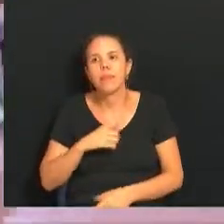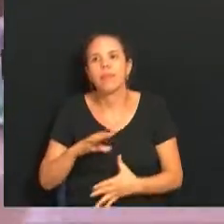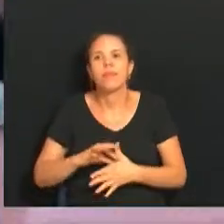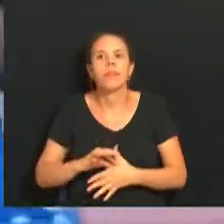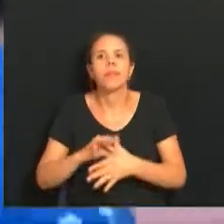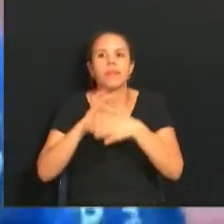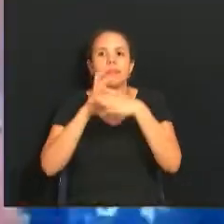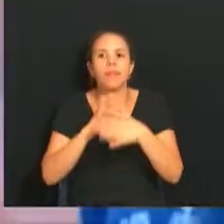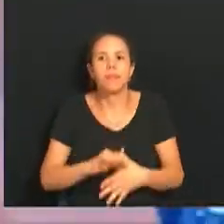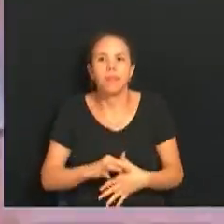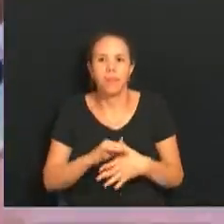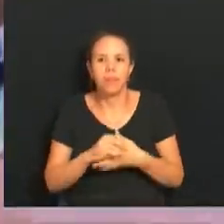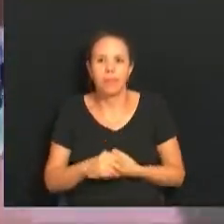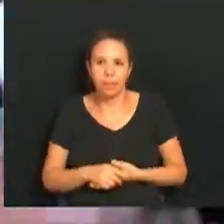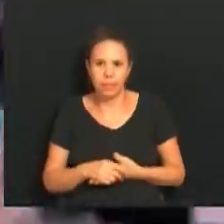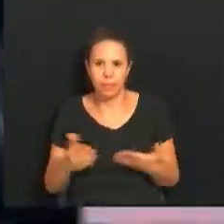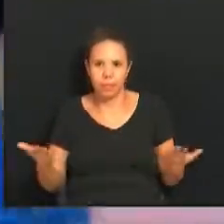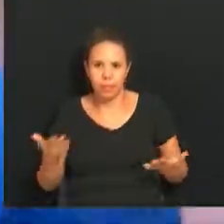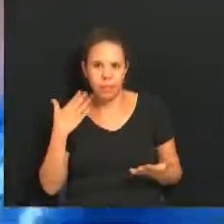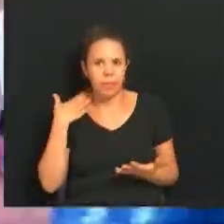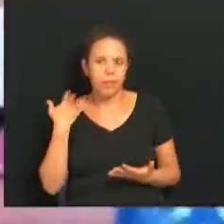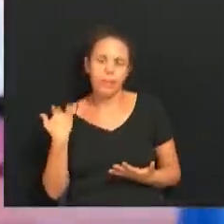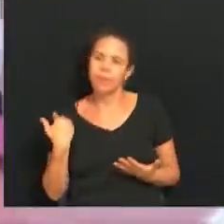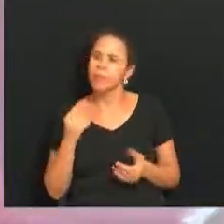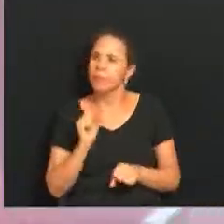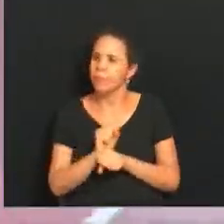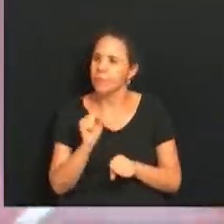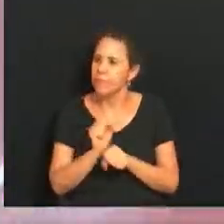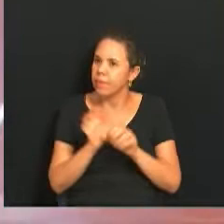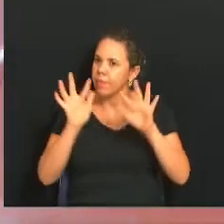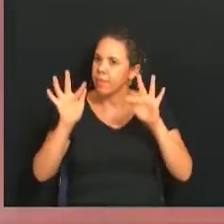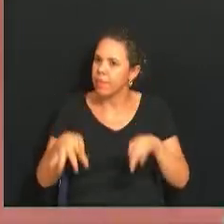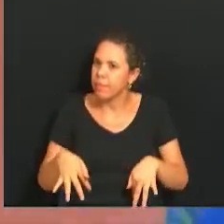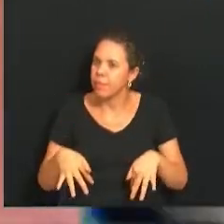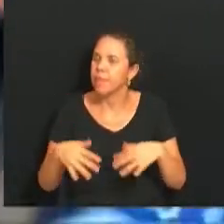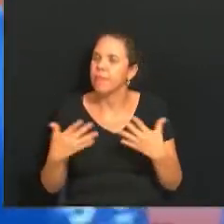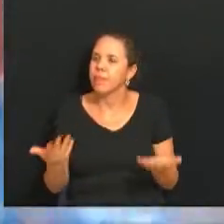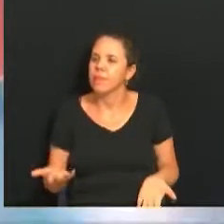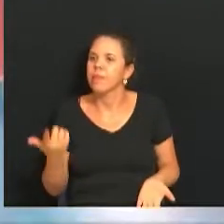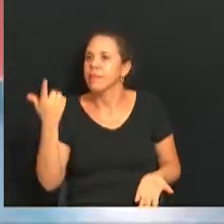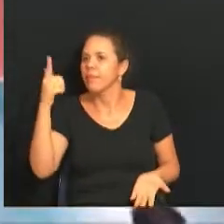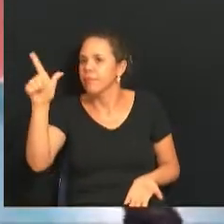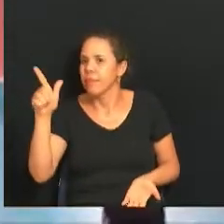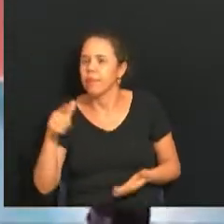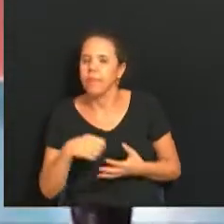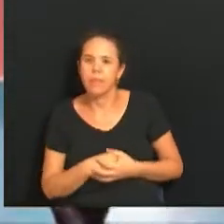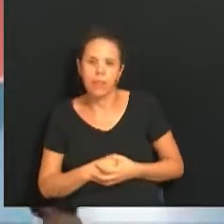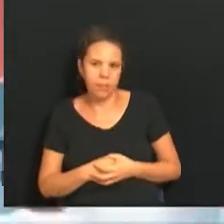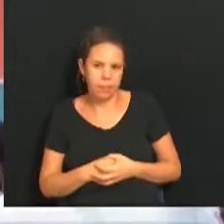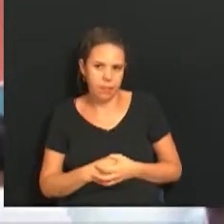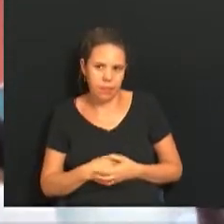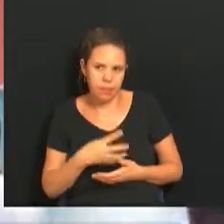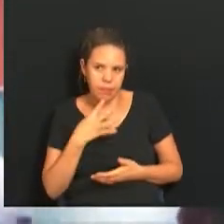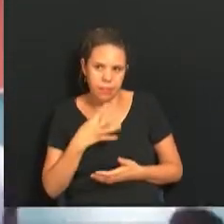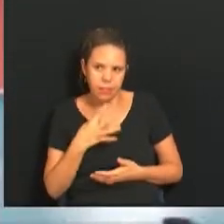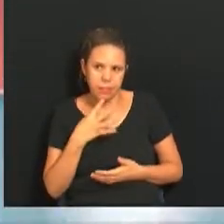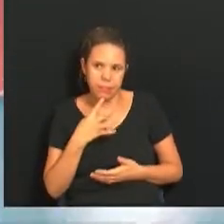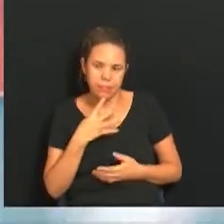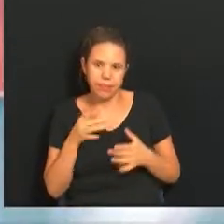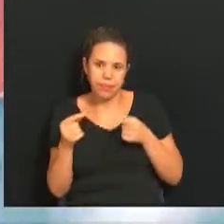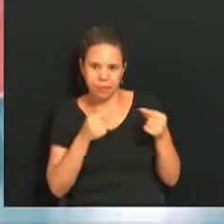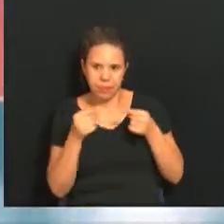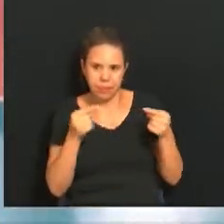da chave. E agora, aguarda o final da rodada das outras chaves para conhecer o adversário